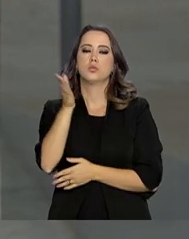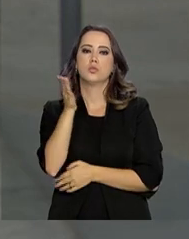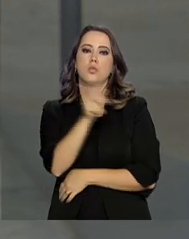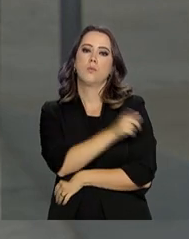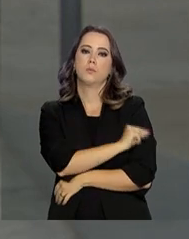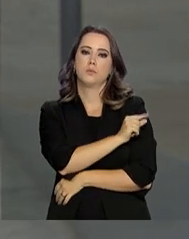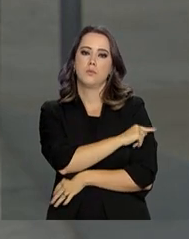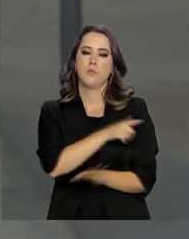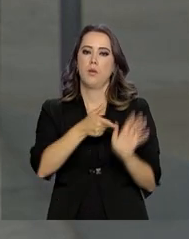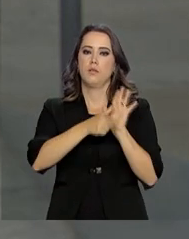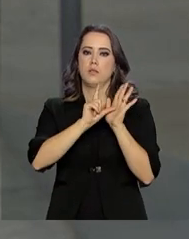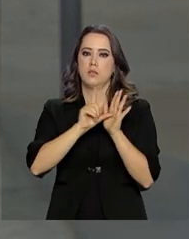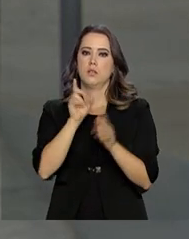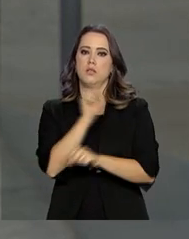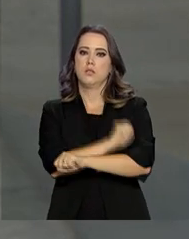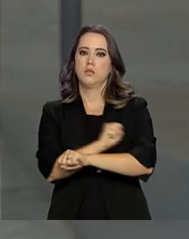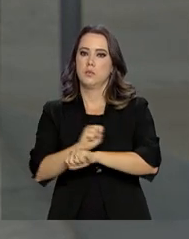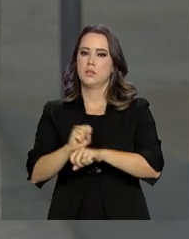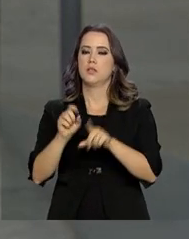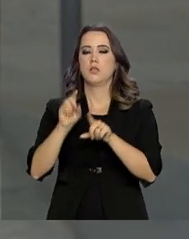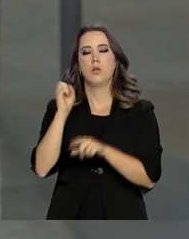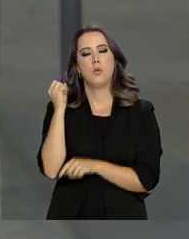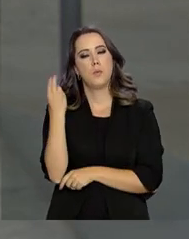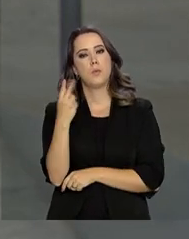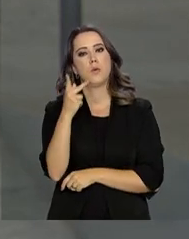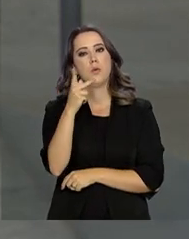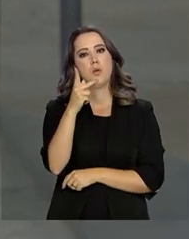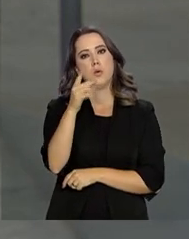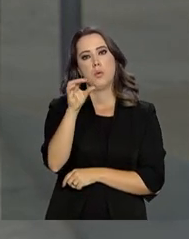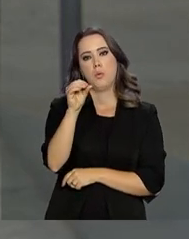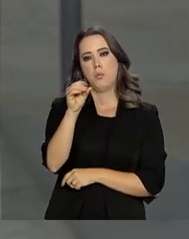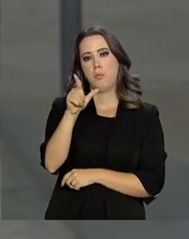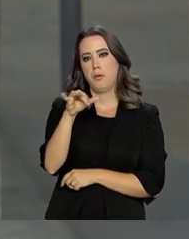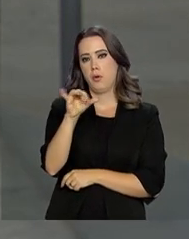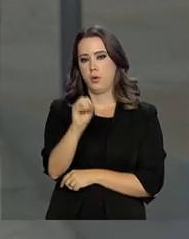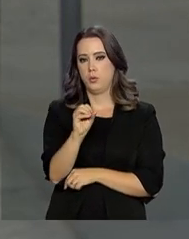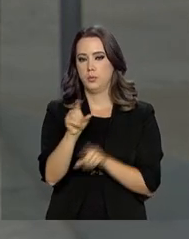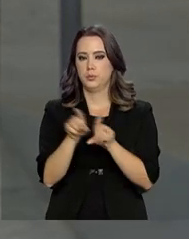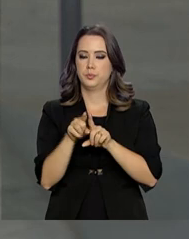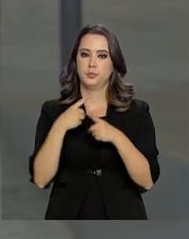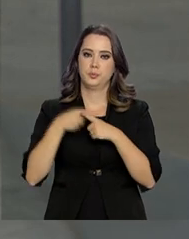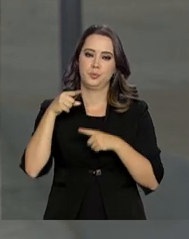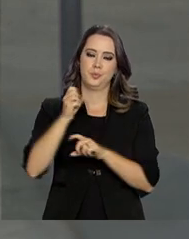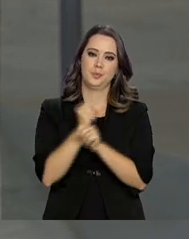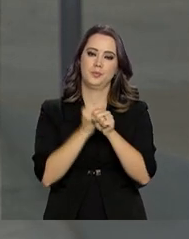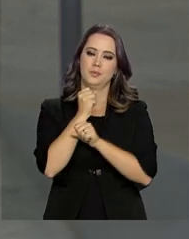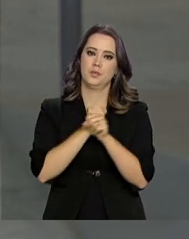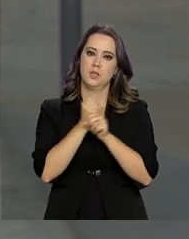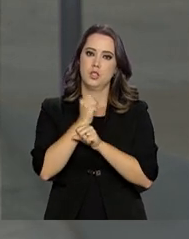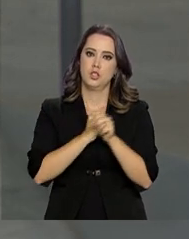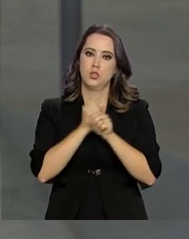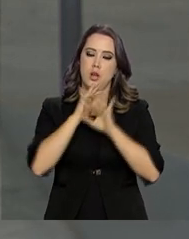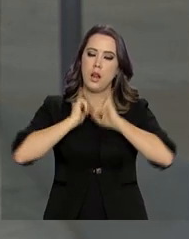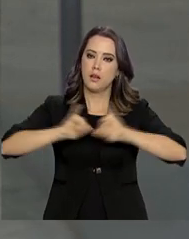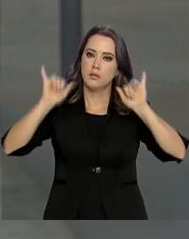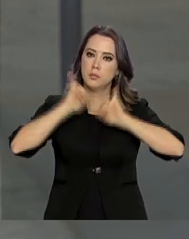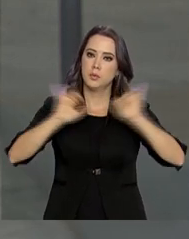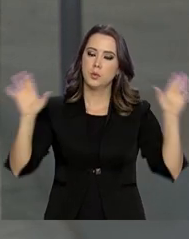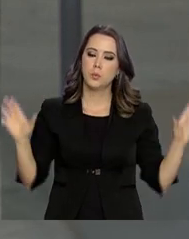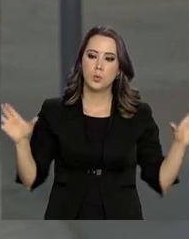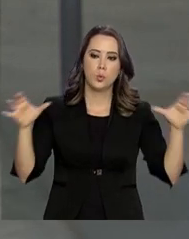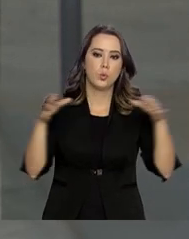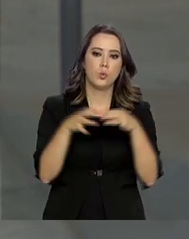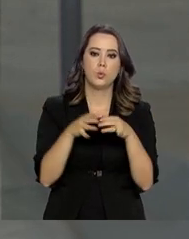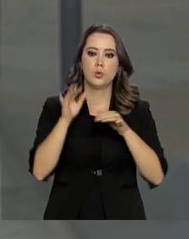ter sido vacinada contra sarampo e pólio isso porque neste ano a campanha é indiscriminada ou seja as crianças